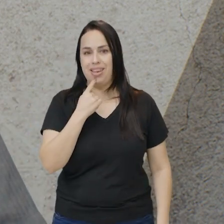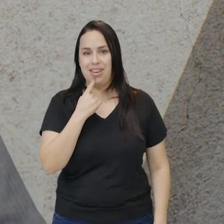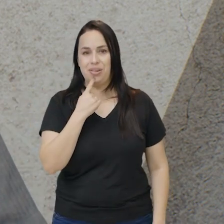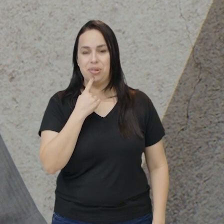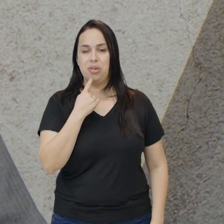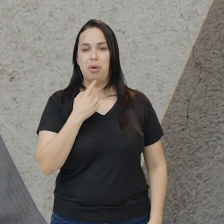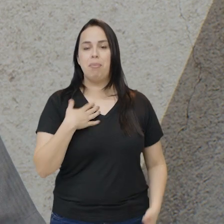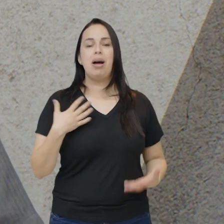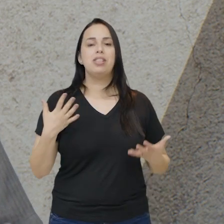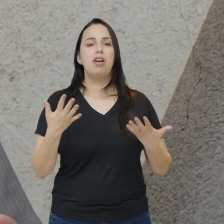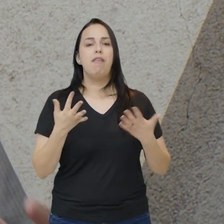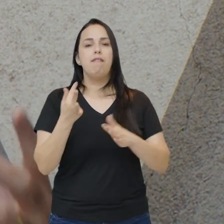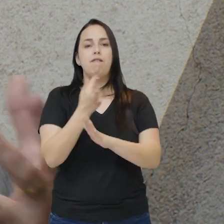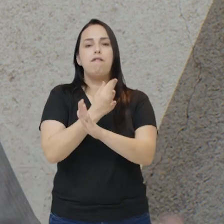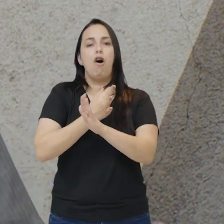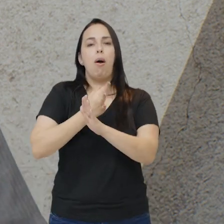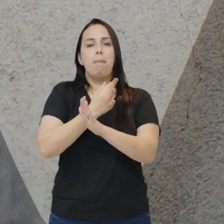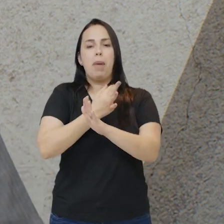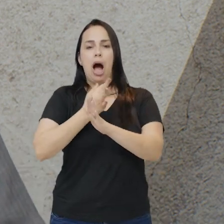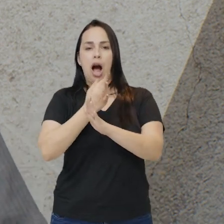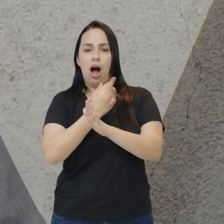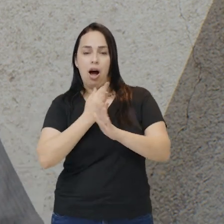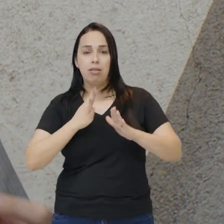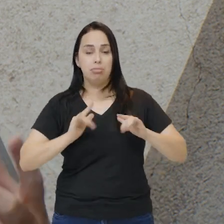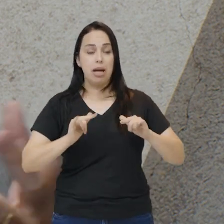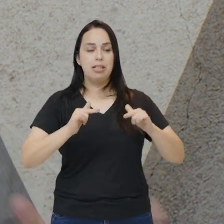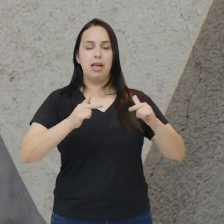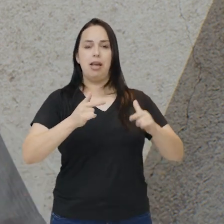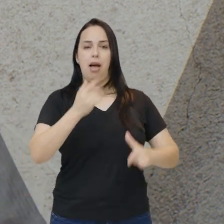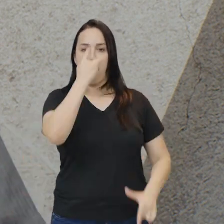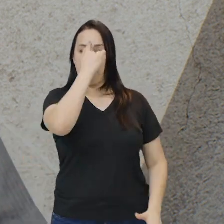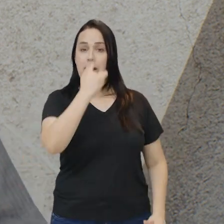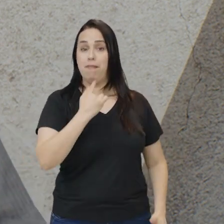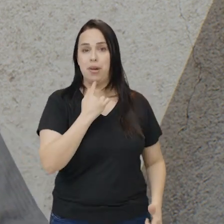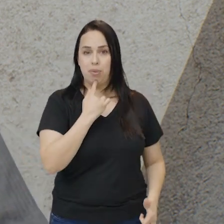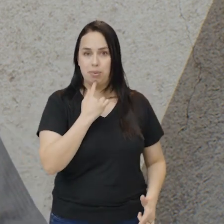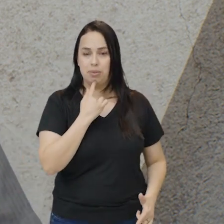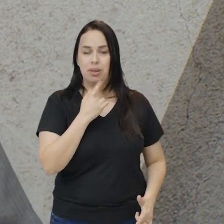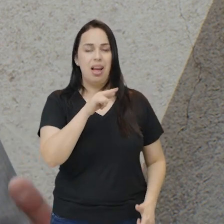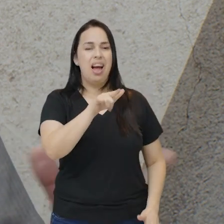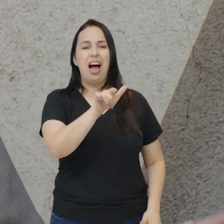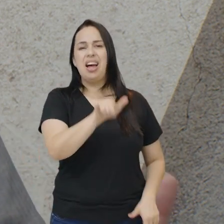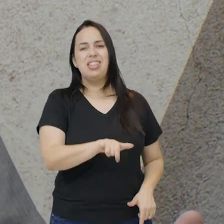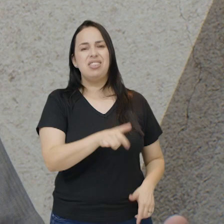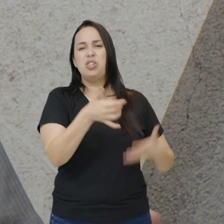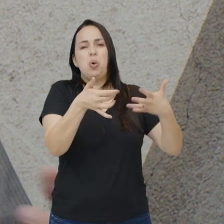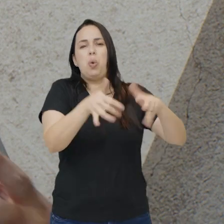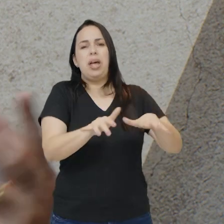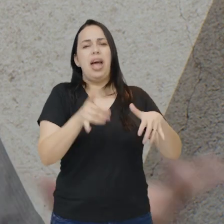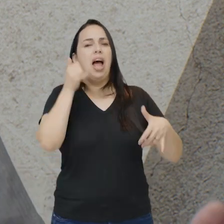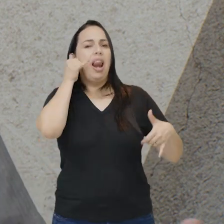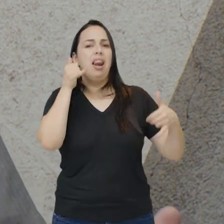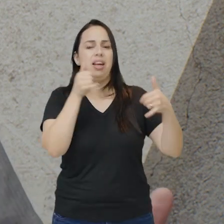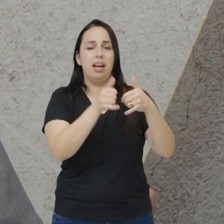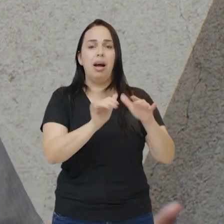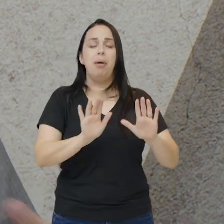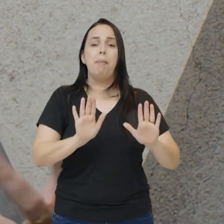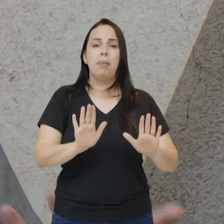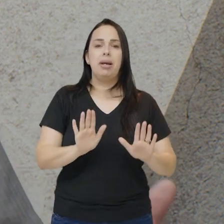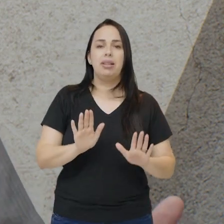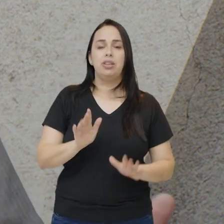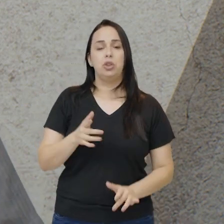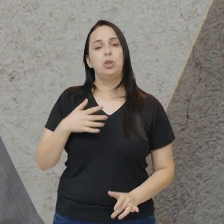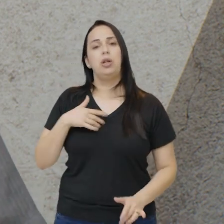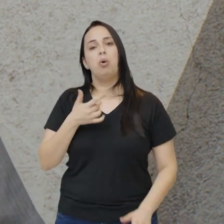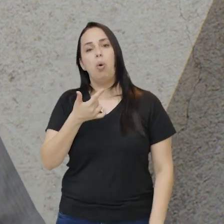um perfil um pouco mais arrojado, vamos dizer assim, né, mais incisivo, né, porque nem sempre é o melhor momento para o cliente, ele tem que se